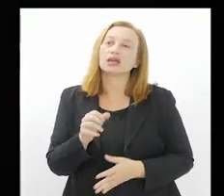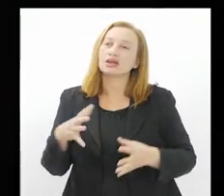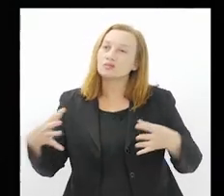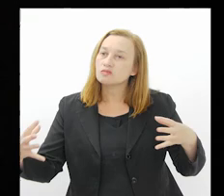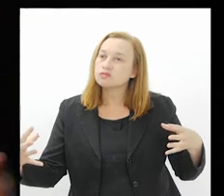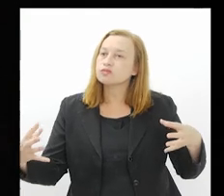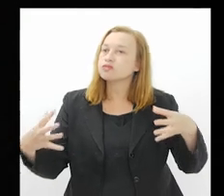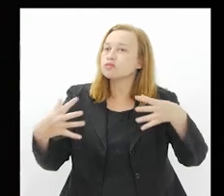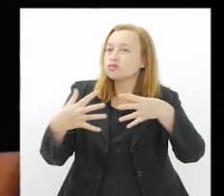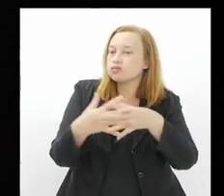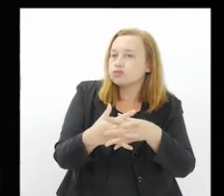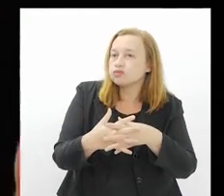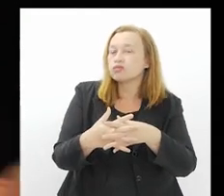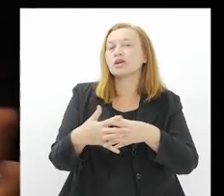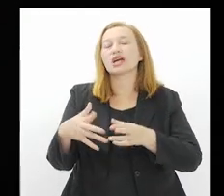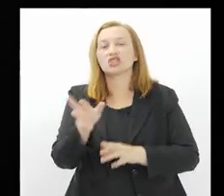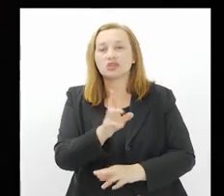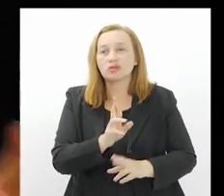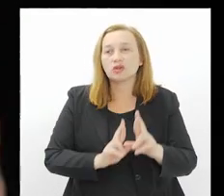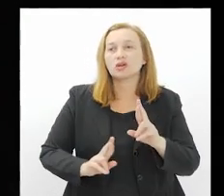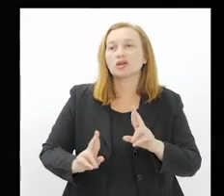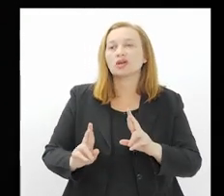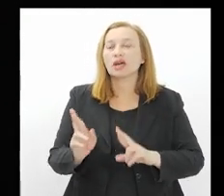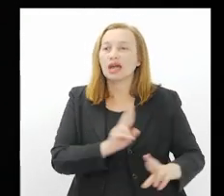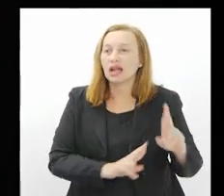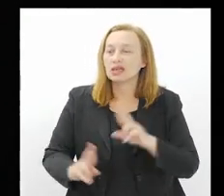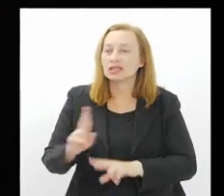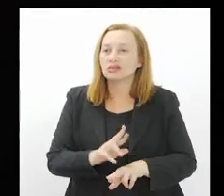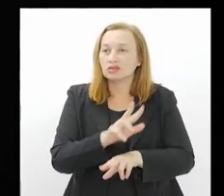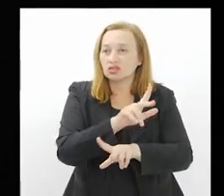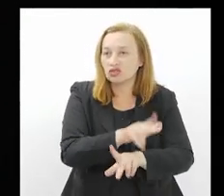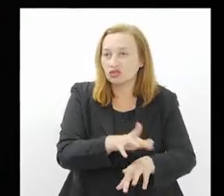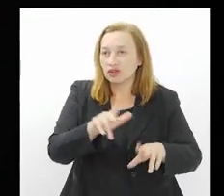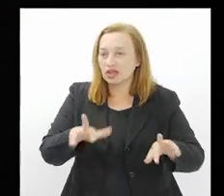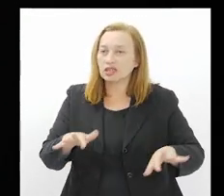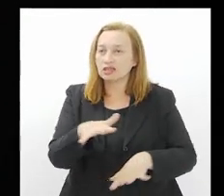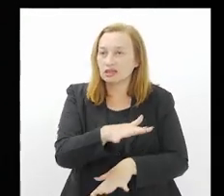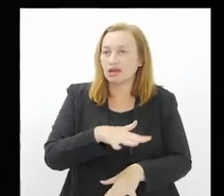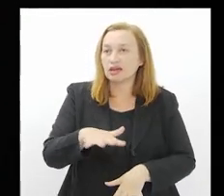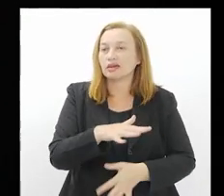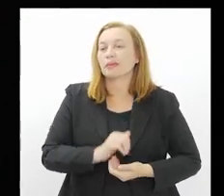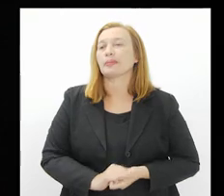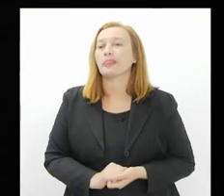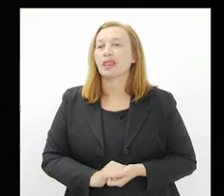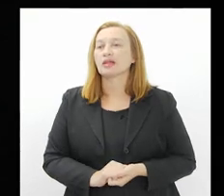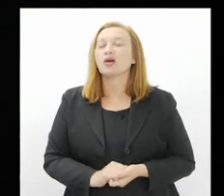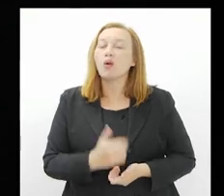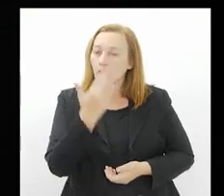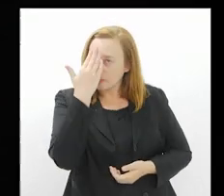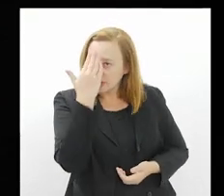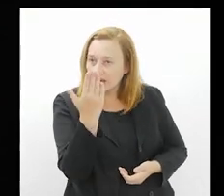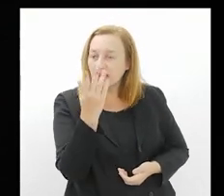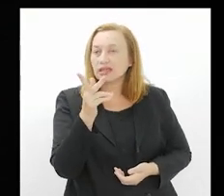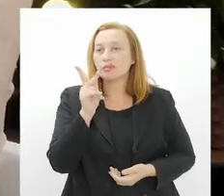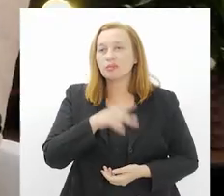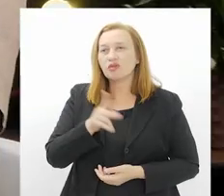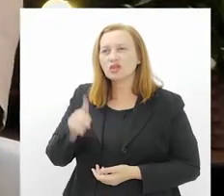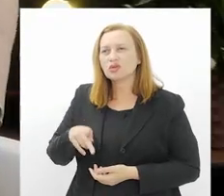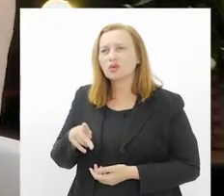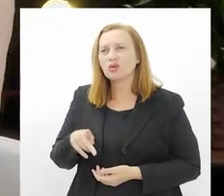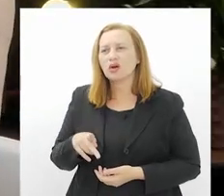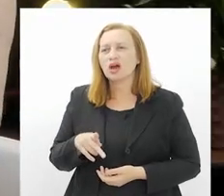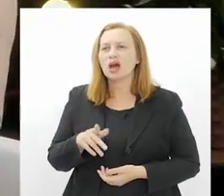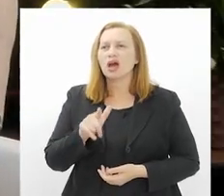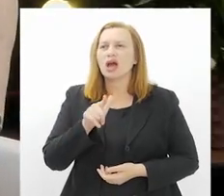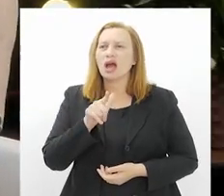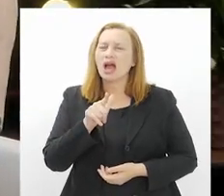essa tentativa de conversa, enfim, entre as diferentes áreas. Não, obrigado,